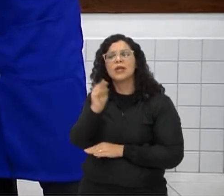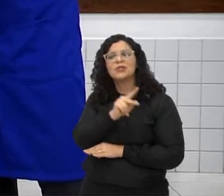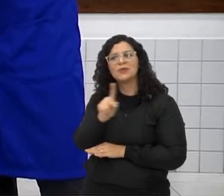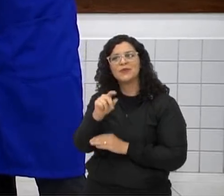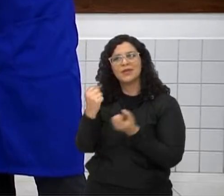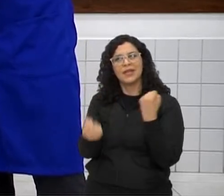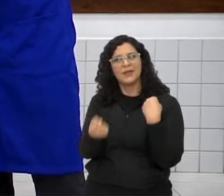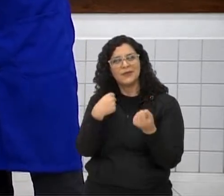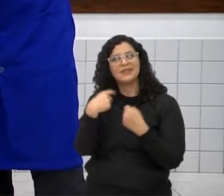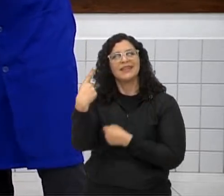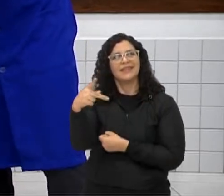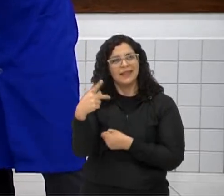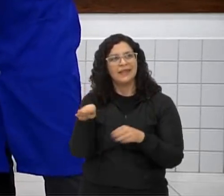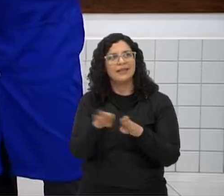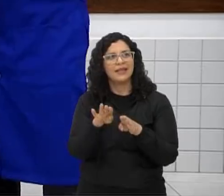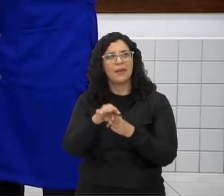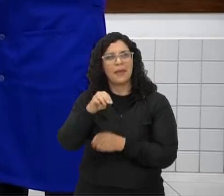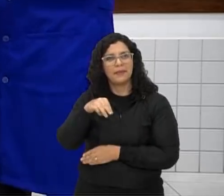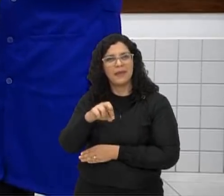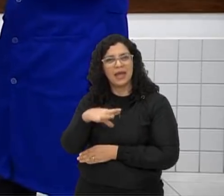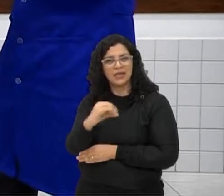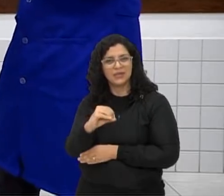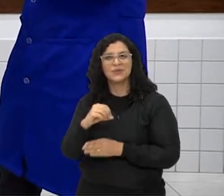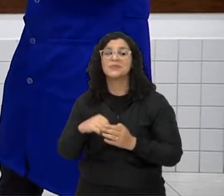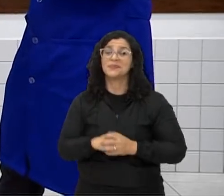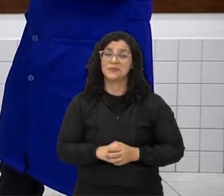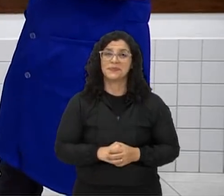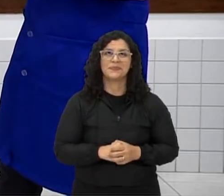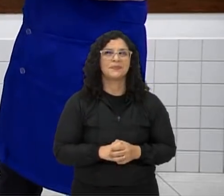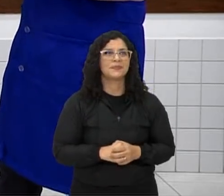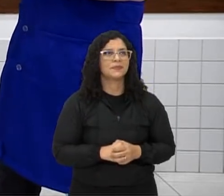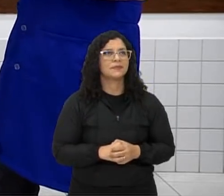de Educação Física dela, o Márcio José.